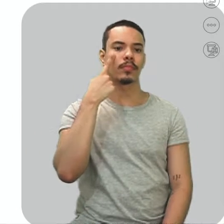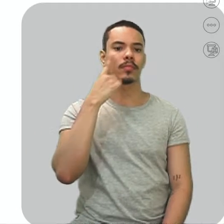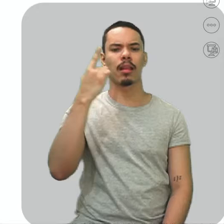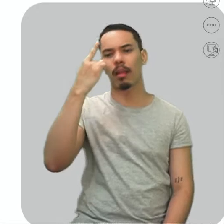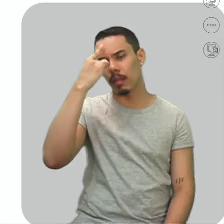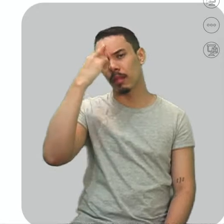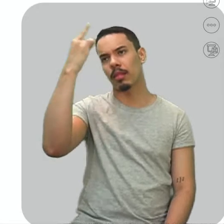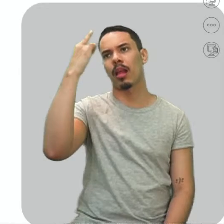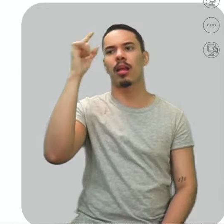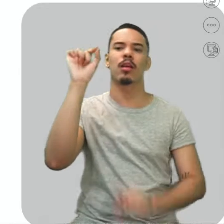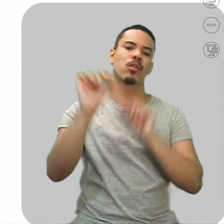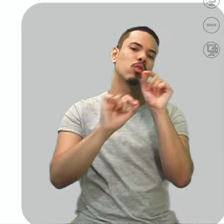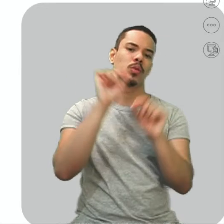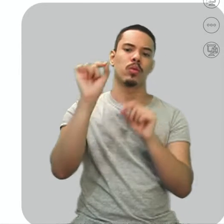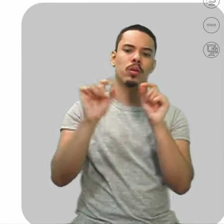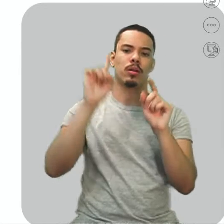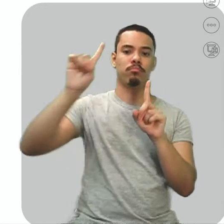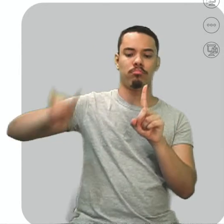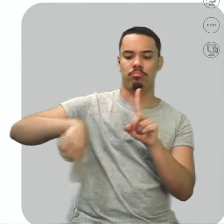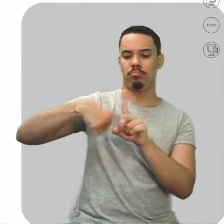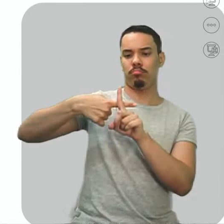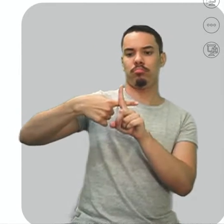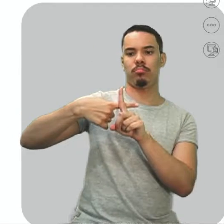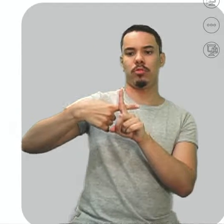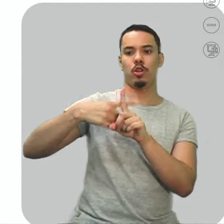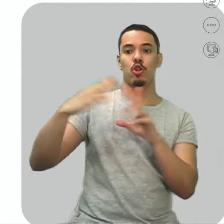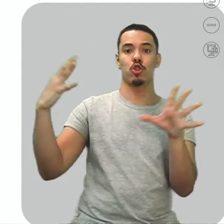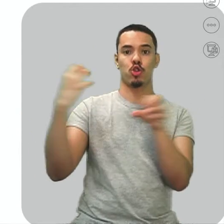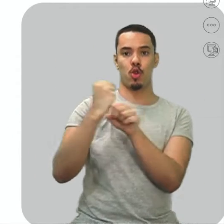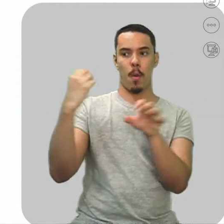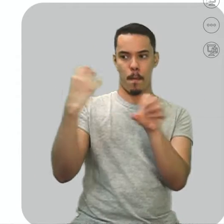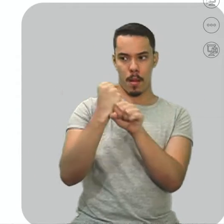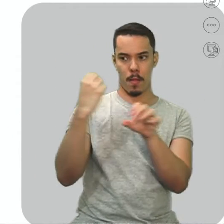ideia de adição soma